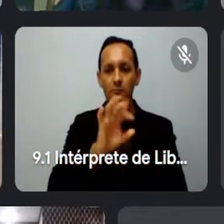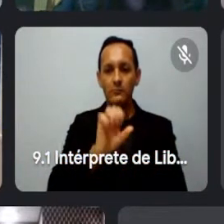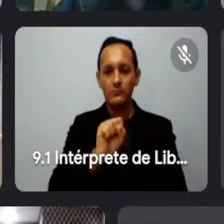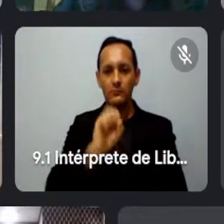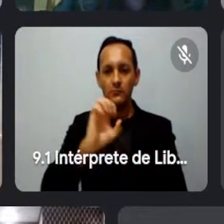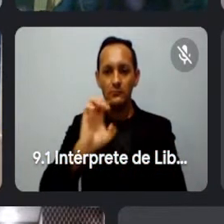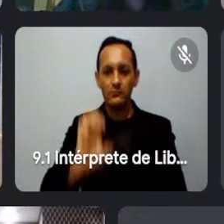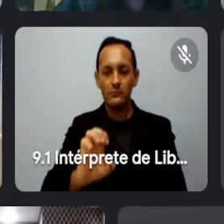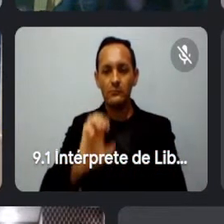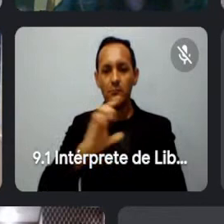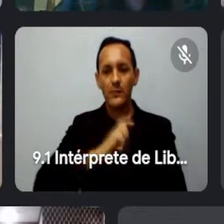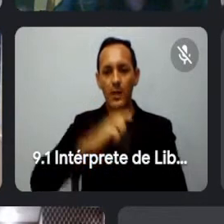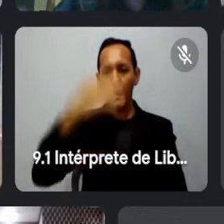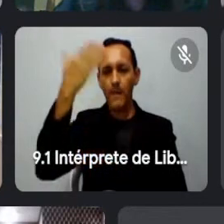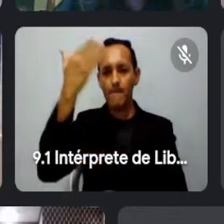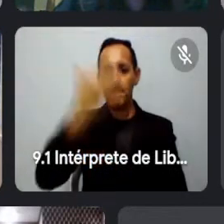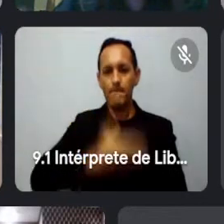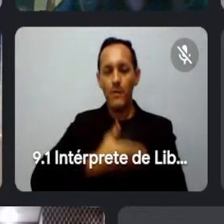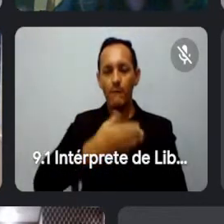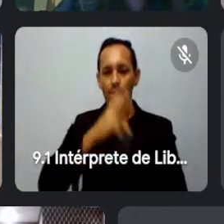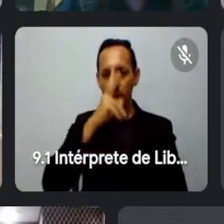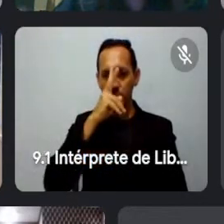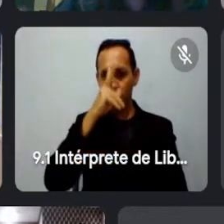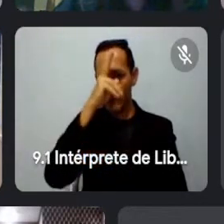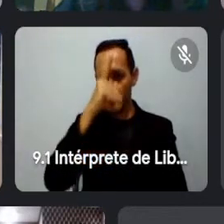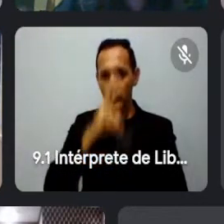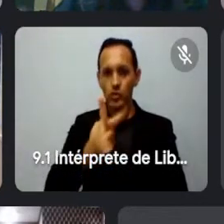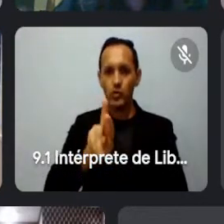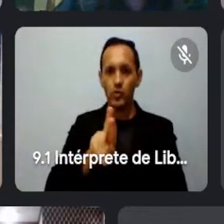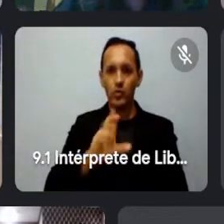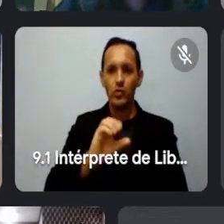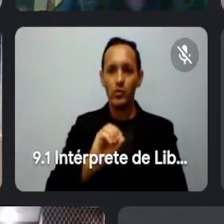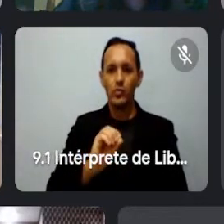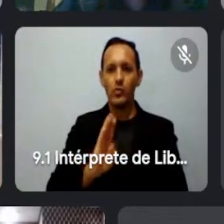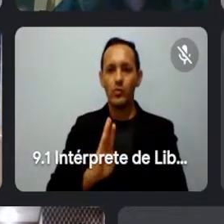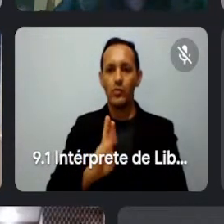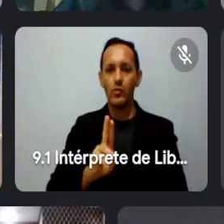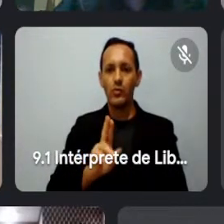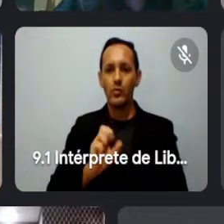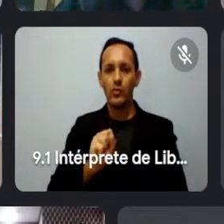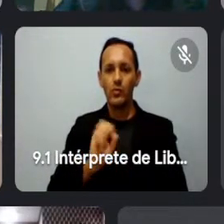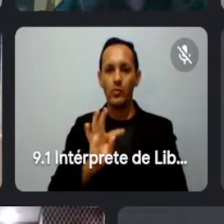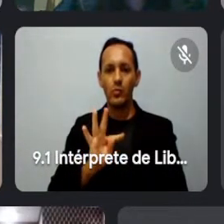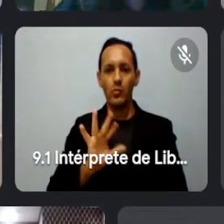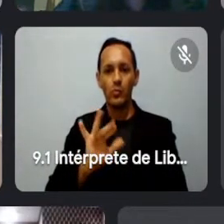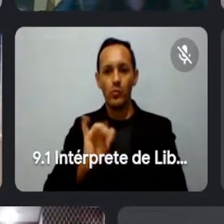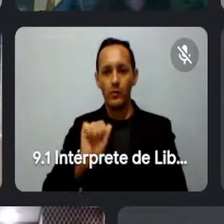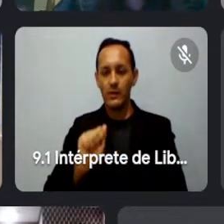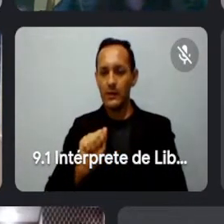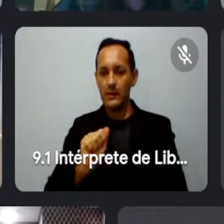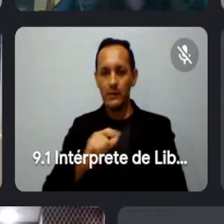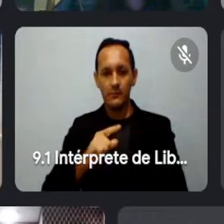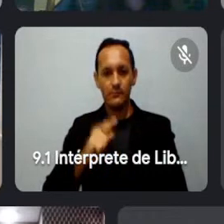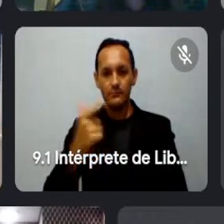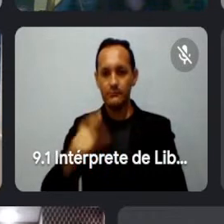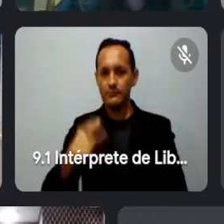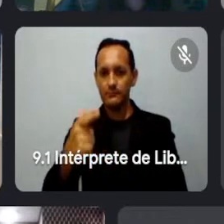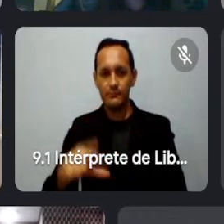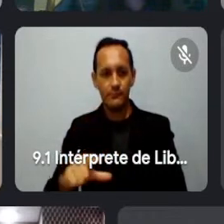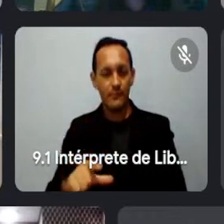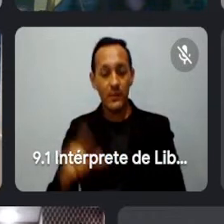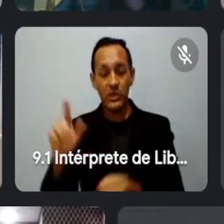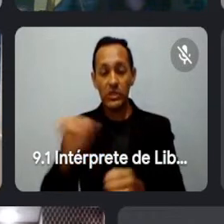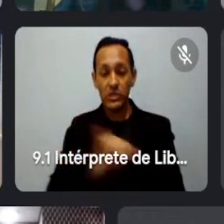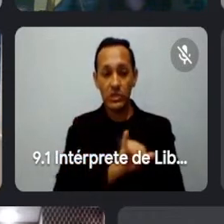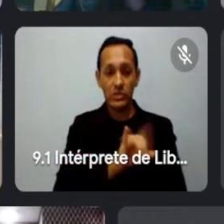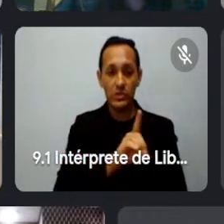Tem que haver prova robust meros indícios não podem levar à cassação